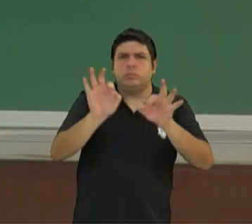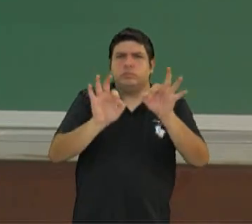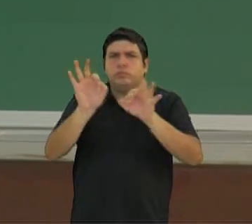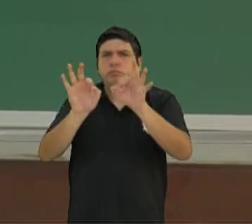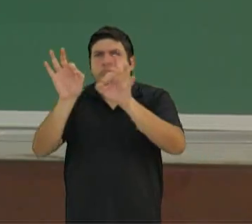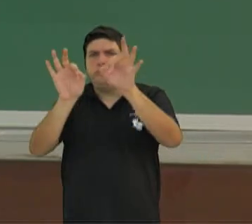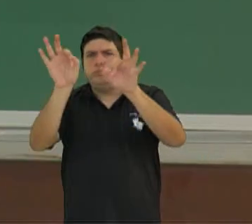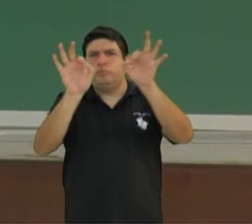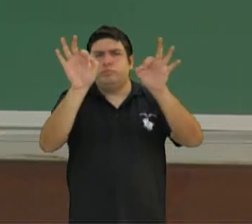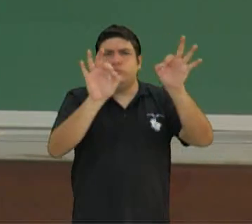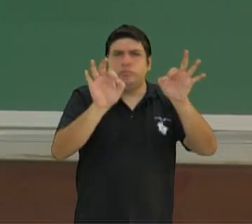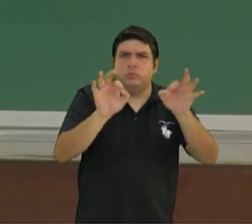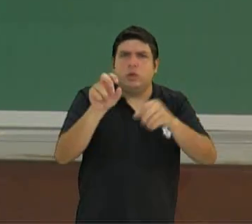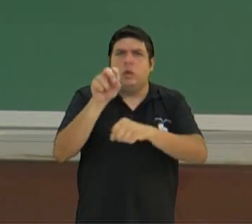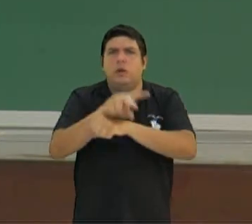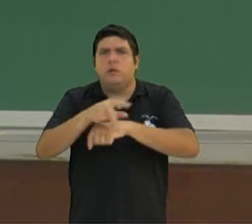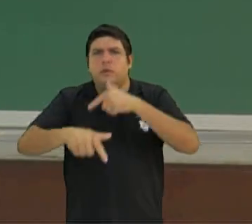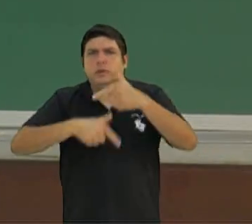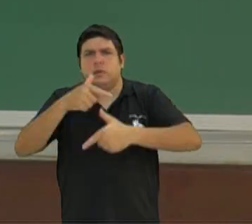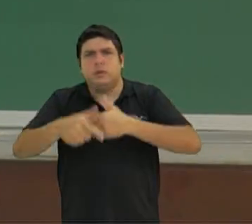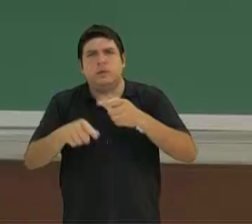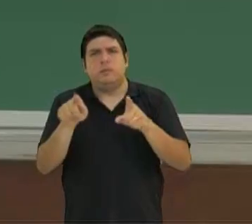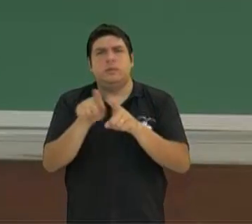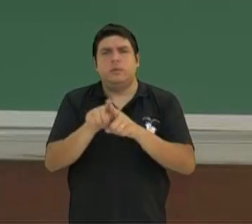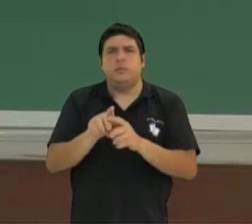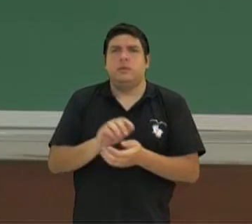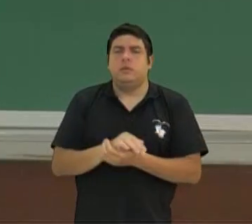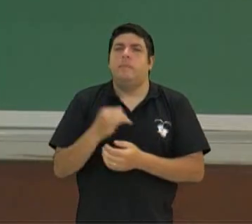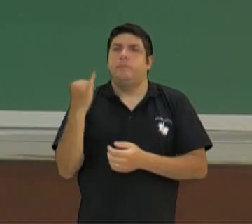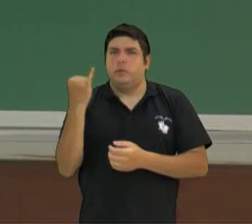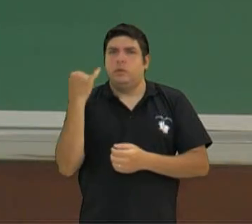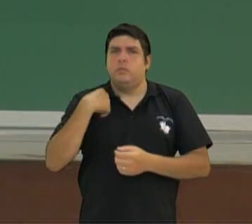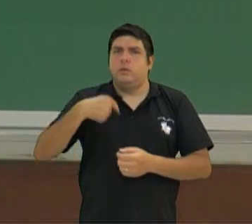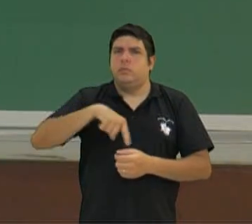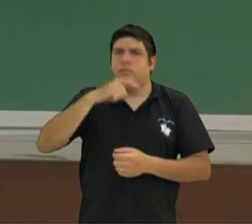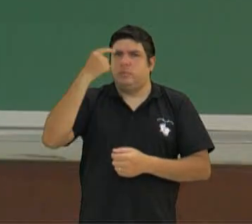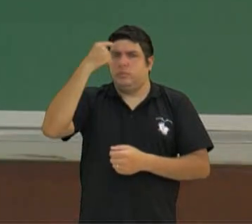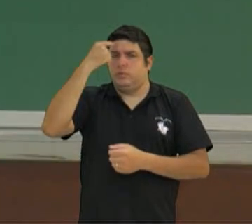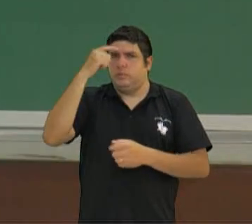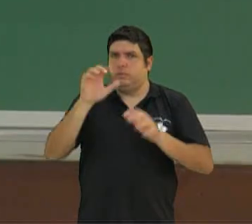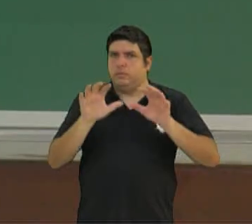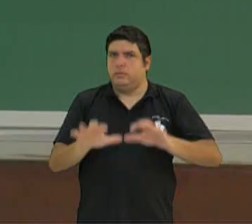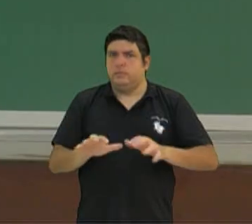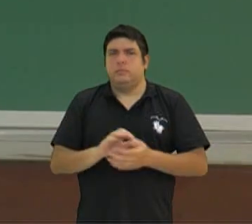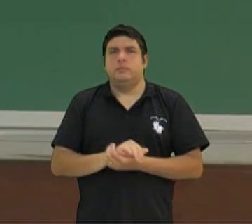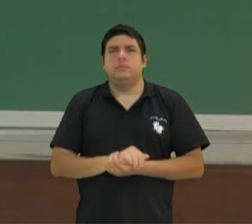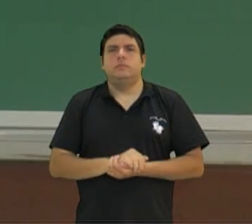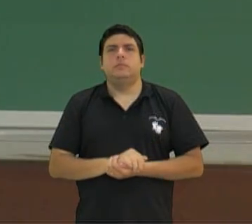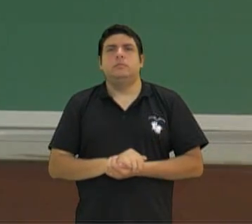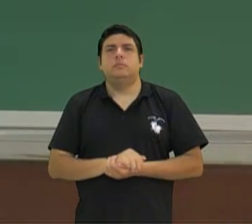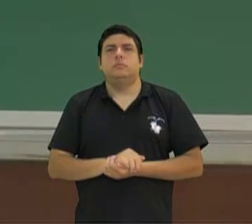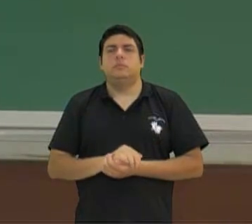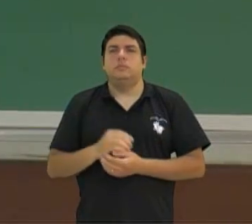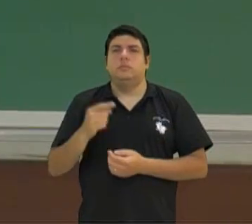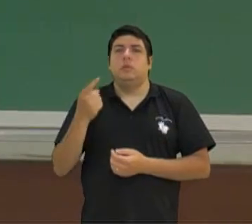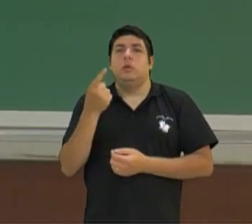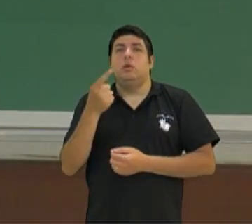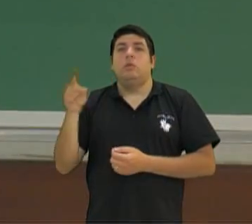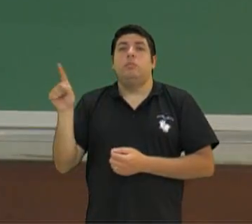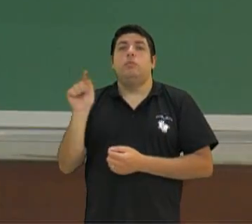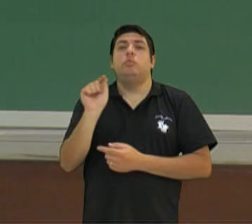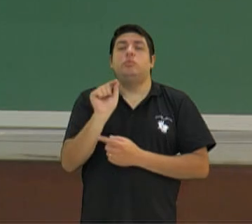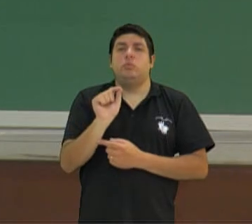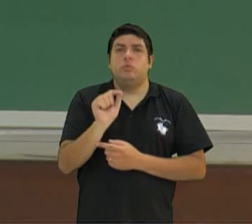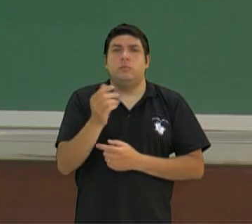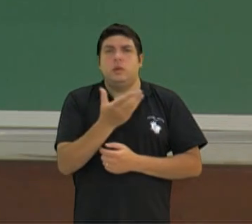trabalho e assim por diante, certo? Então, é importante pensar ali nessas contribuições. E, por fim, ali, o que eu quero deixar